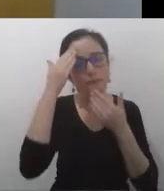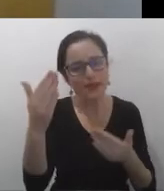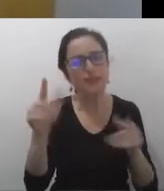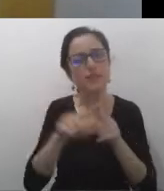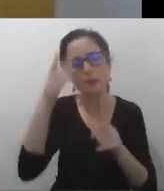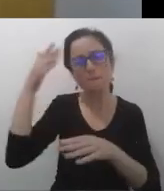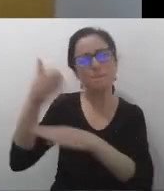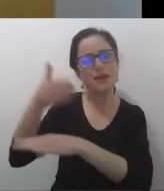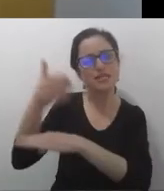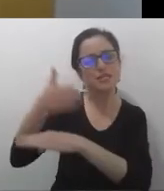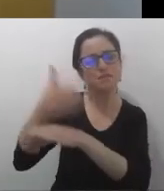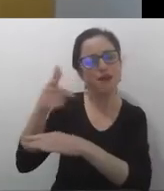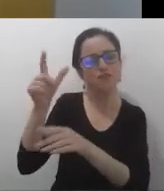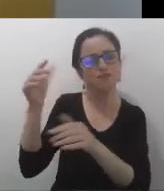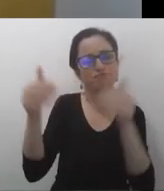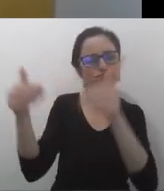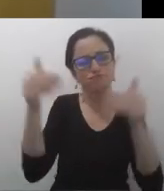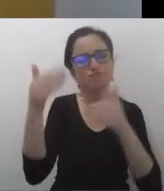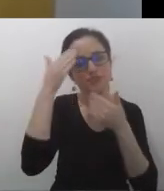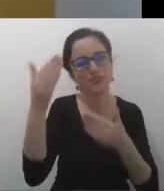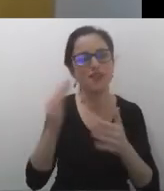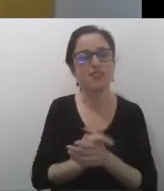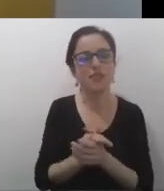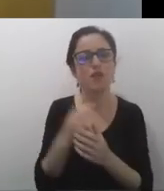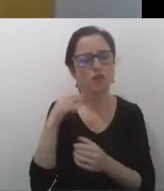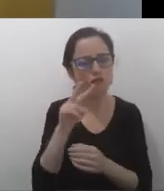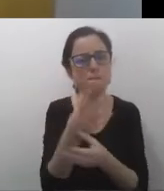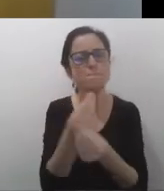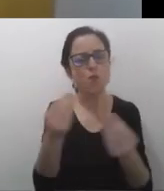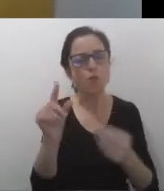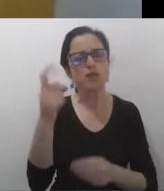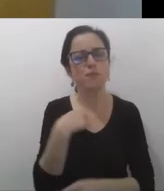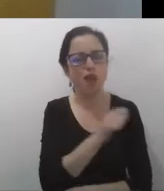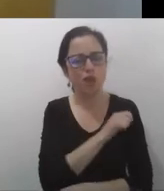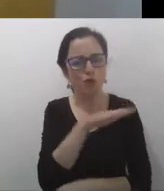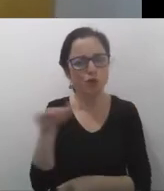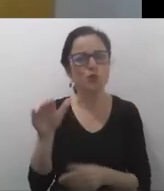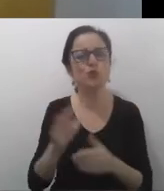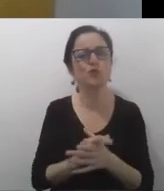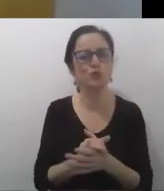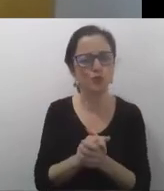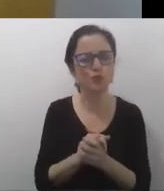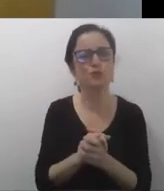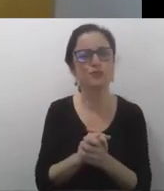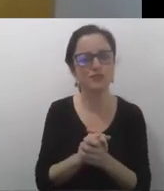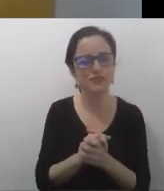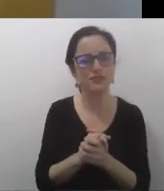bom, e obrigada também à presença eu estou vendo muitos e muitas ex-alunas